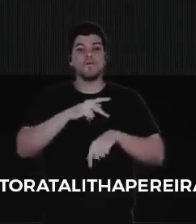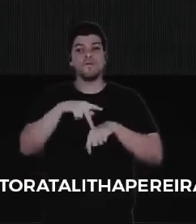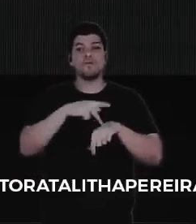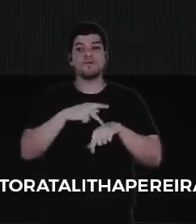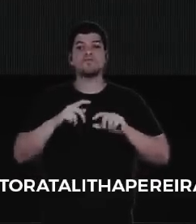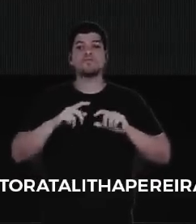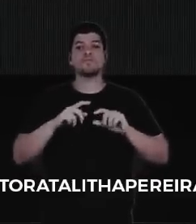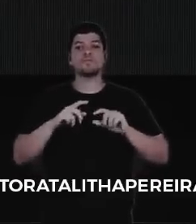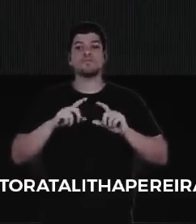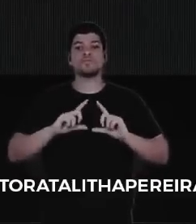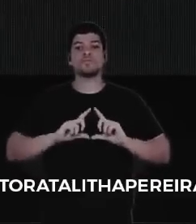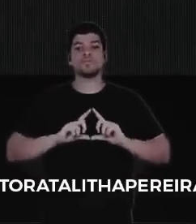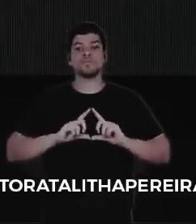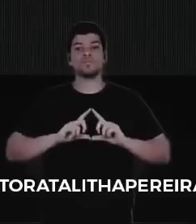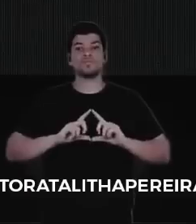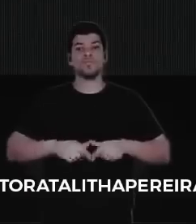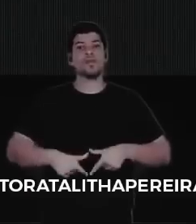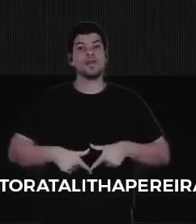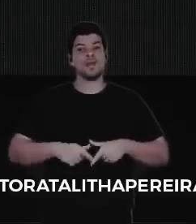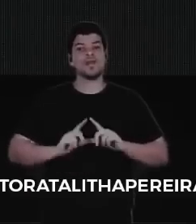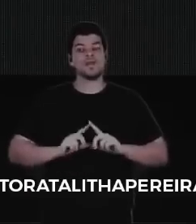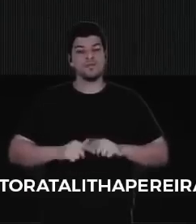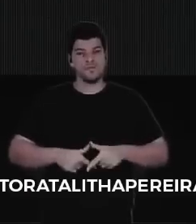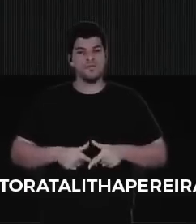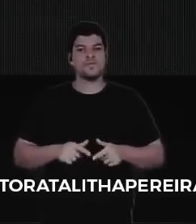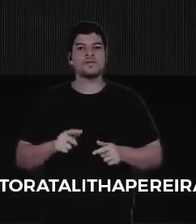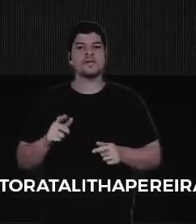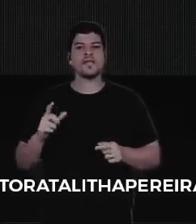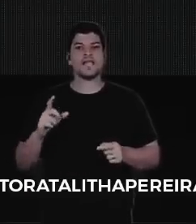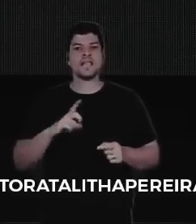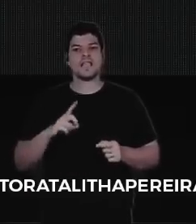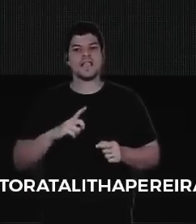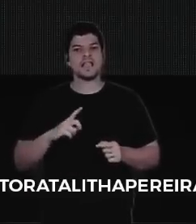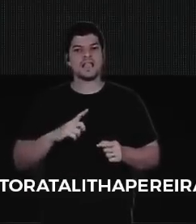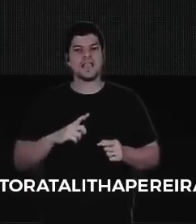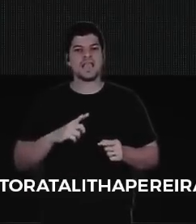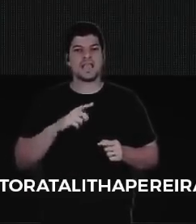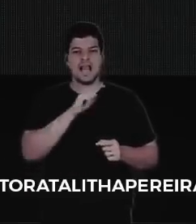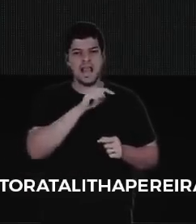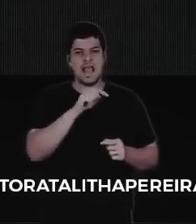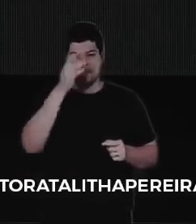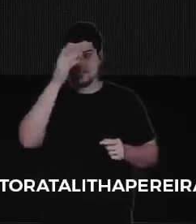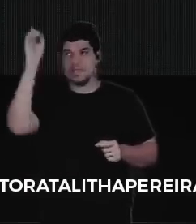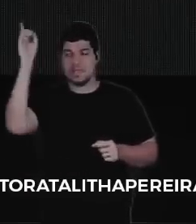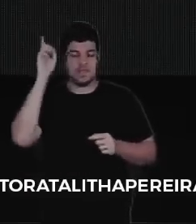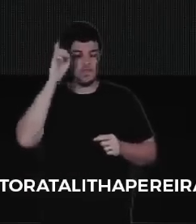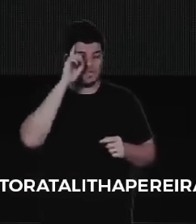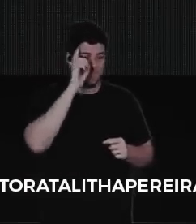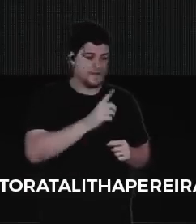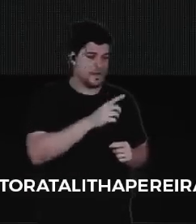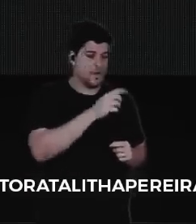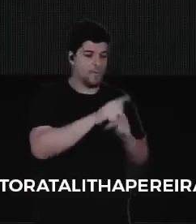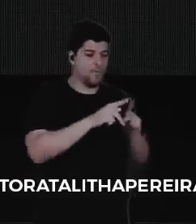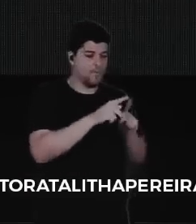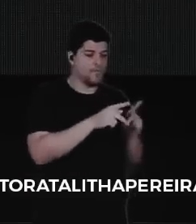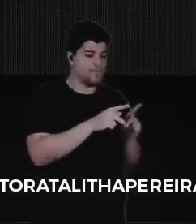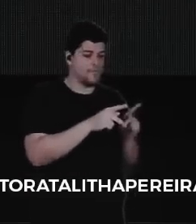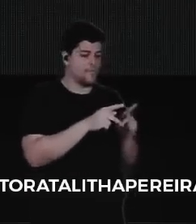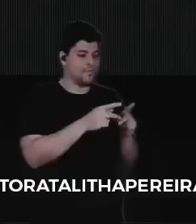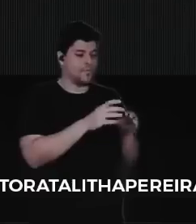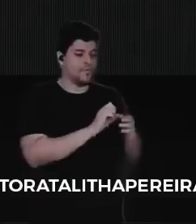saiu do Egito. Deus libertou o povo. E qual foi a atitude deles?